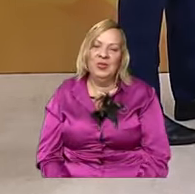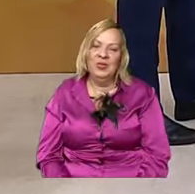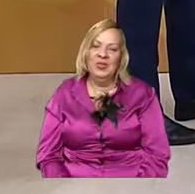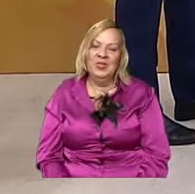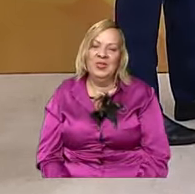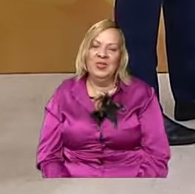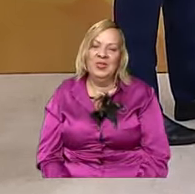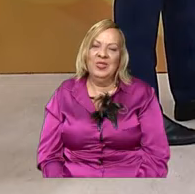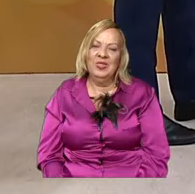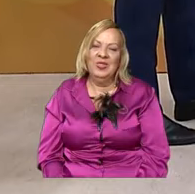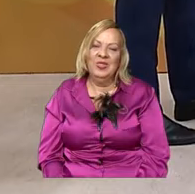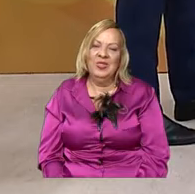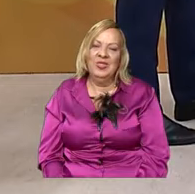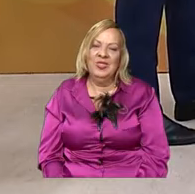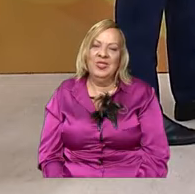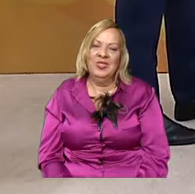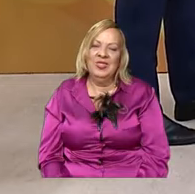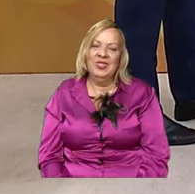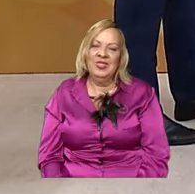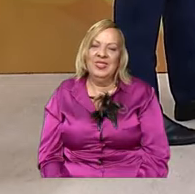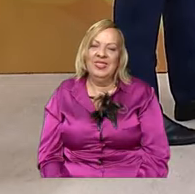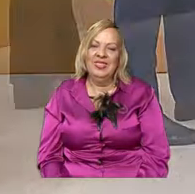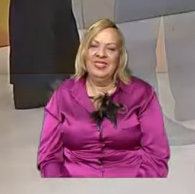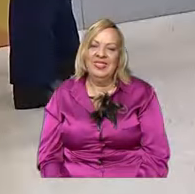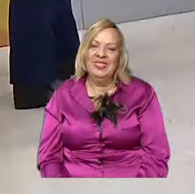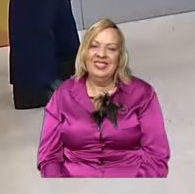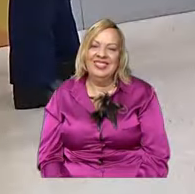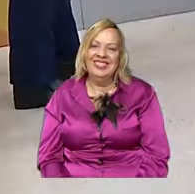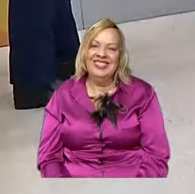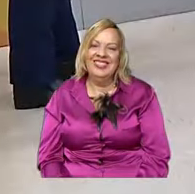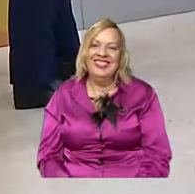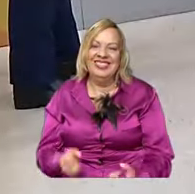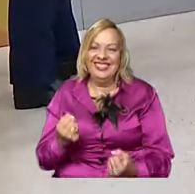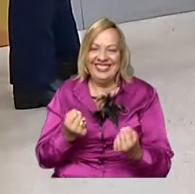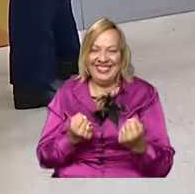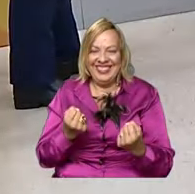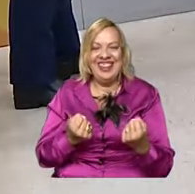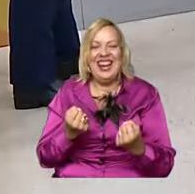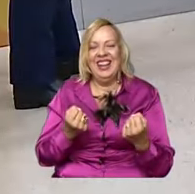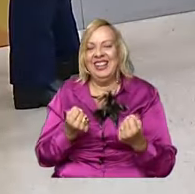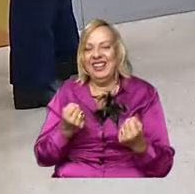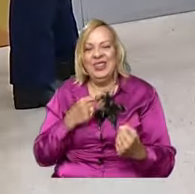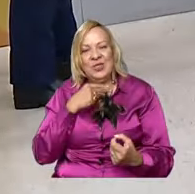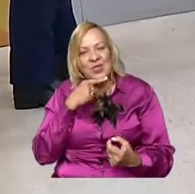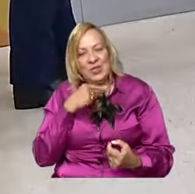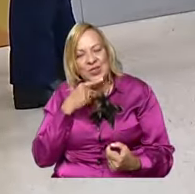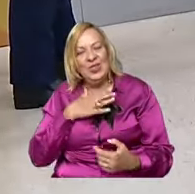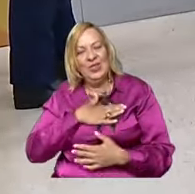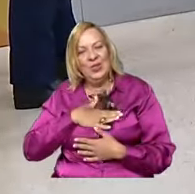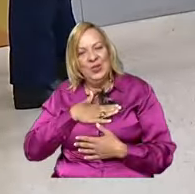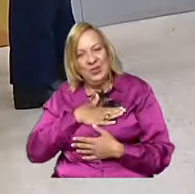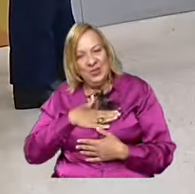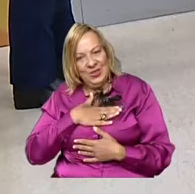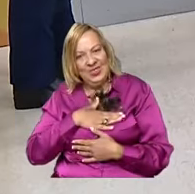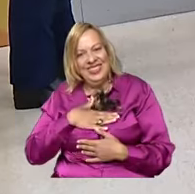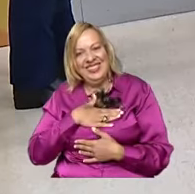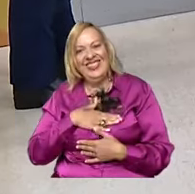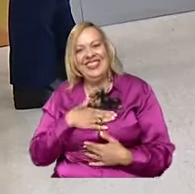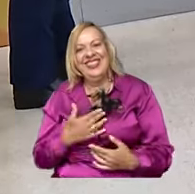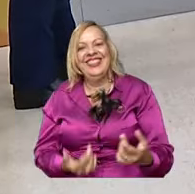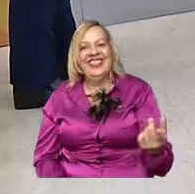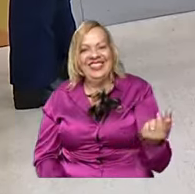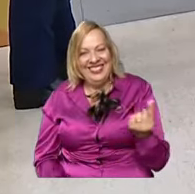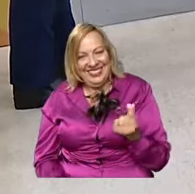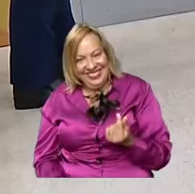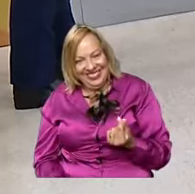durante e aí, a semana usar o carrão? Com essas premiações? Eu iria com carro. Eu também, o carro, sem dúvidas. Ou então pegaria o dinheiro. O